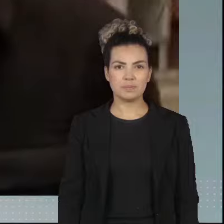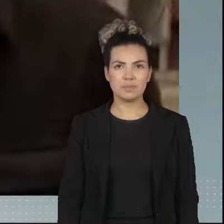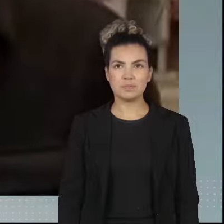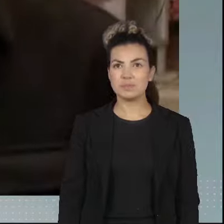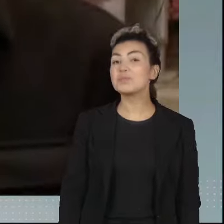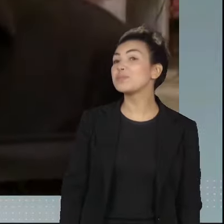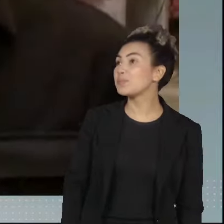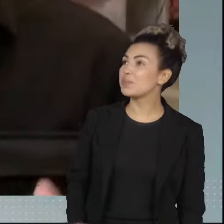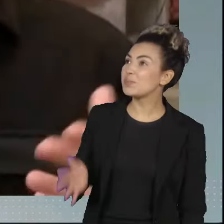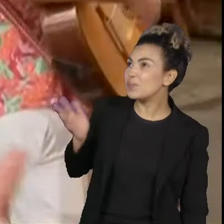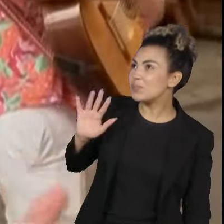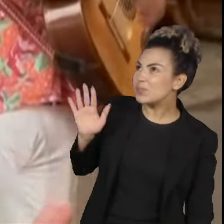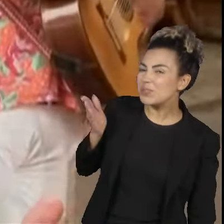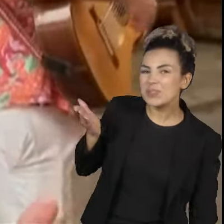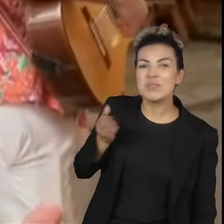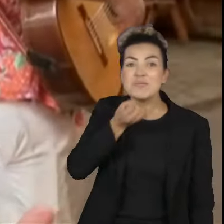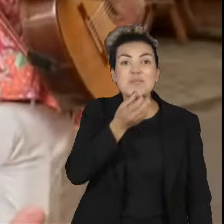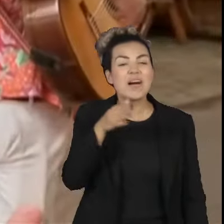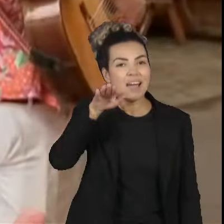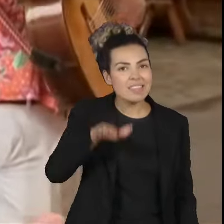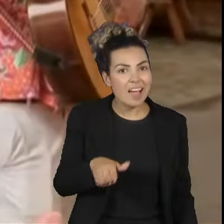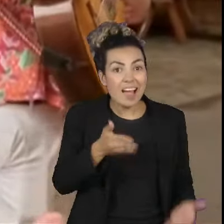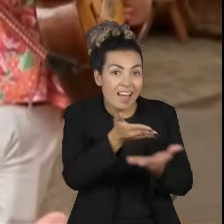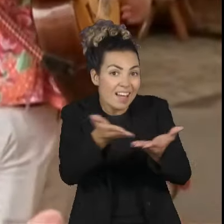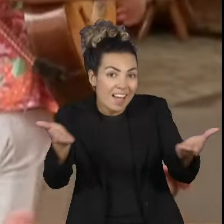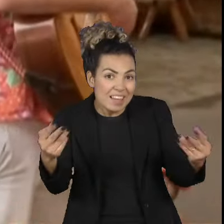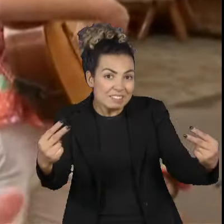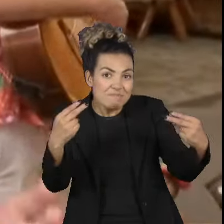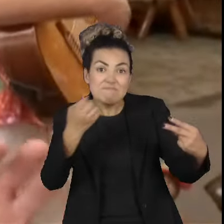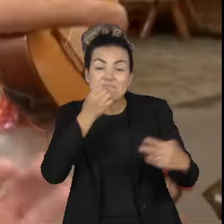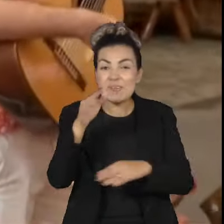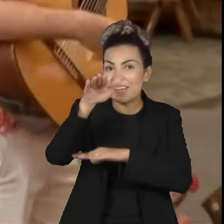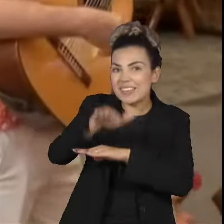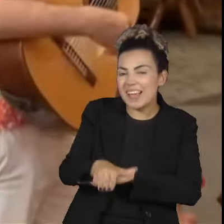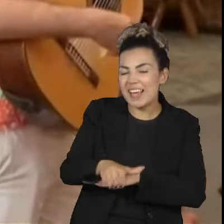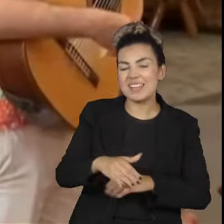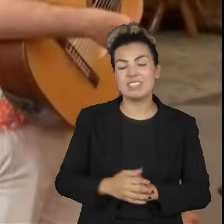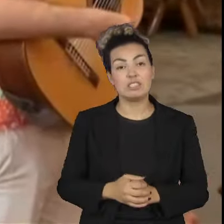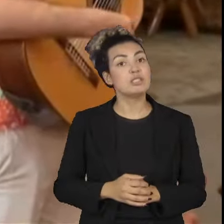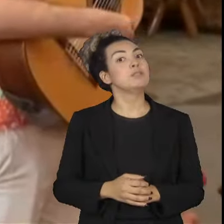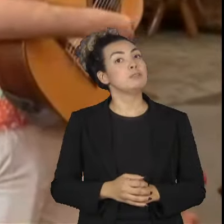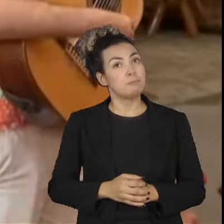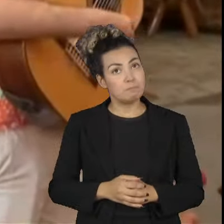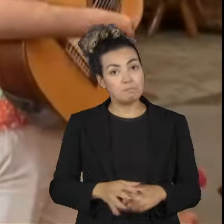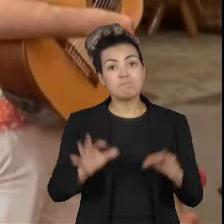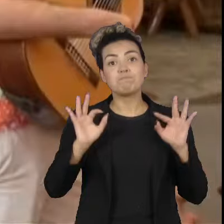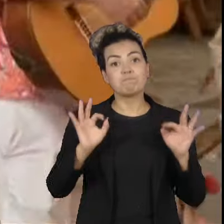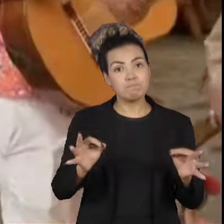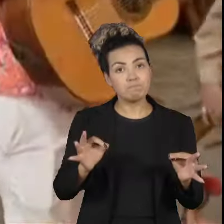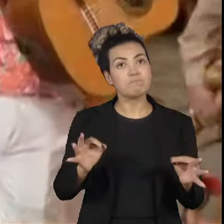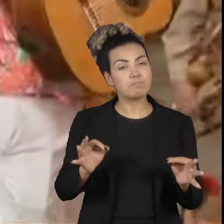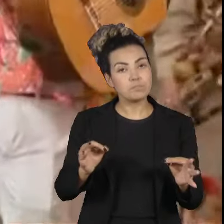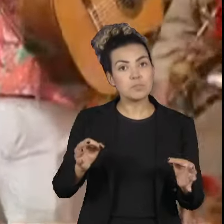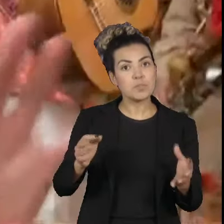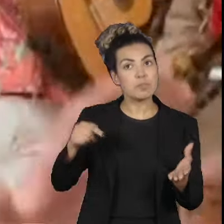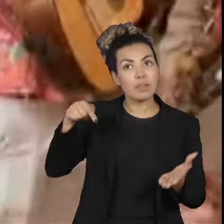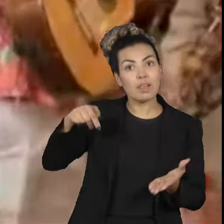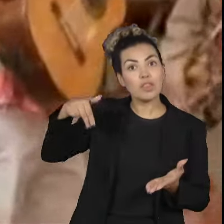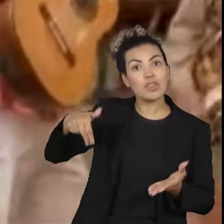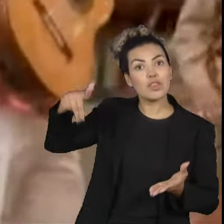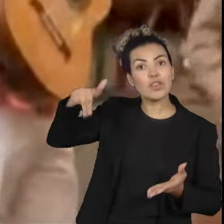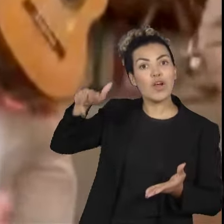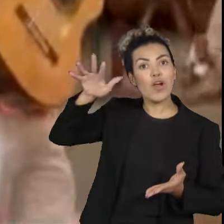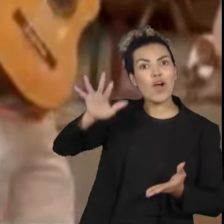Oi, Aldo. Boa tarde para você e para todo mundo que está ligado com a gente aqui no Jornal da Tarde. Pois é, o nordestino dura o